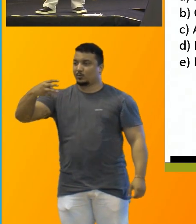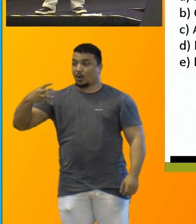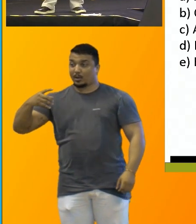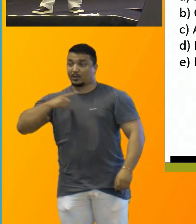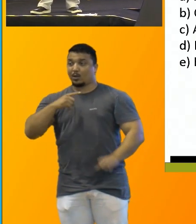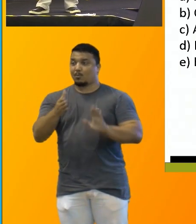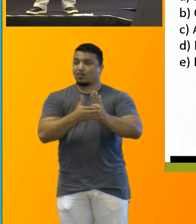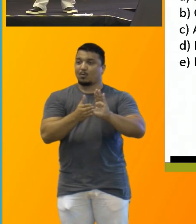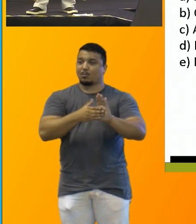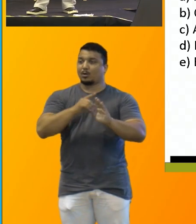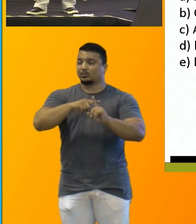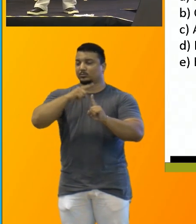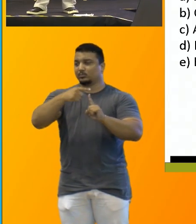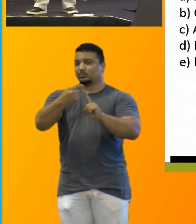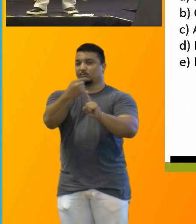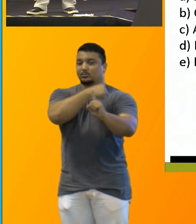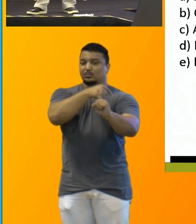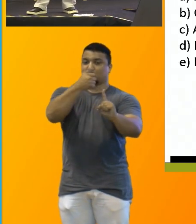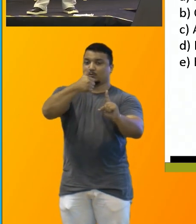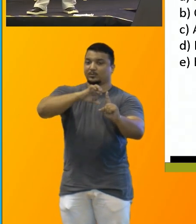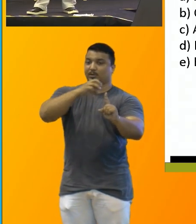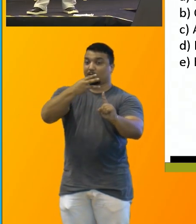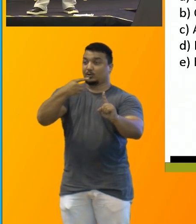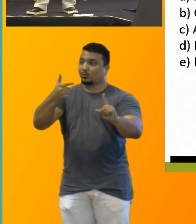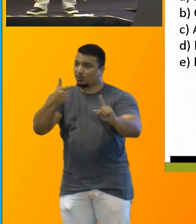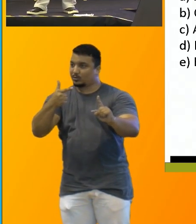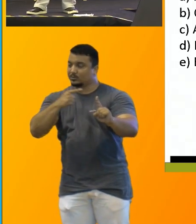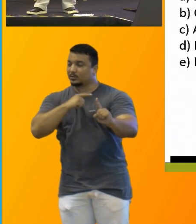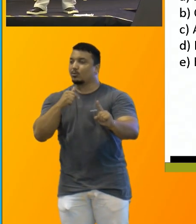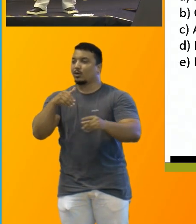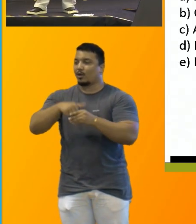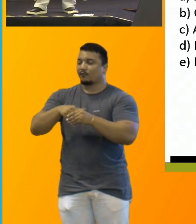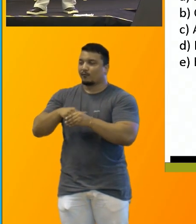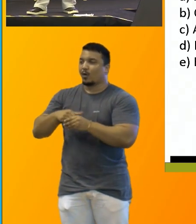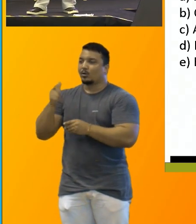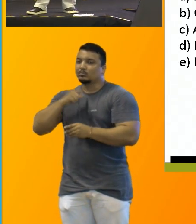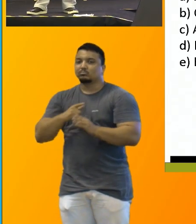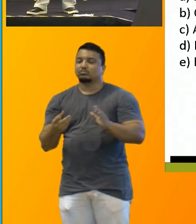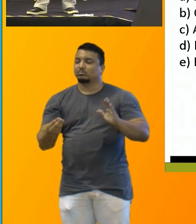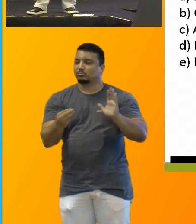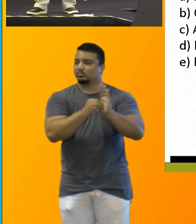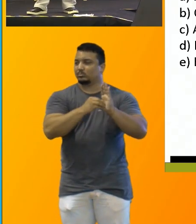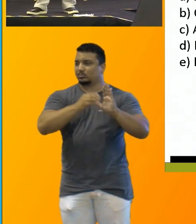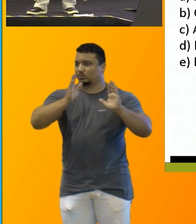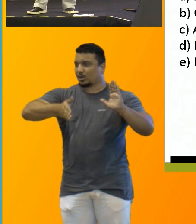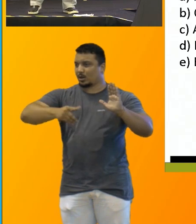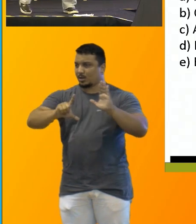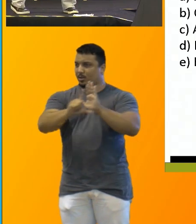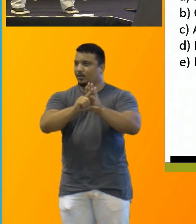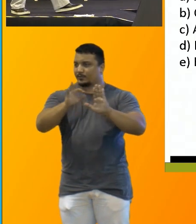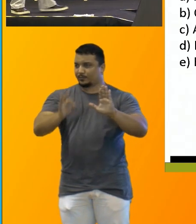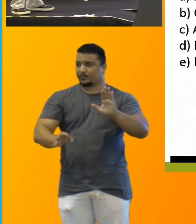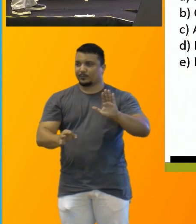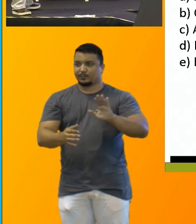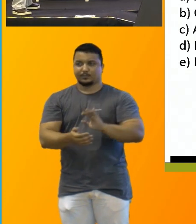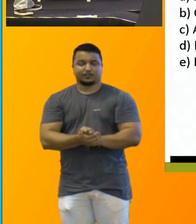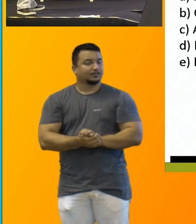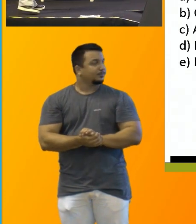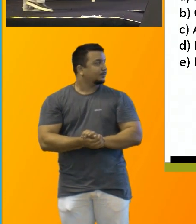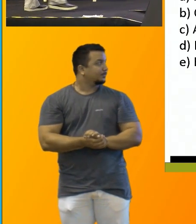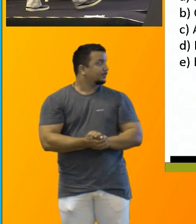proposta em 1932, é que o voto feminino vai ser estabelecido. Beleza? Vamos